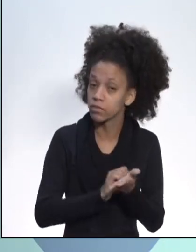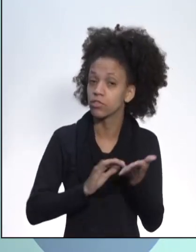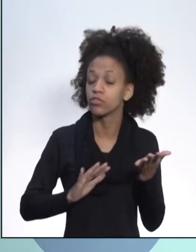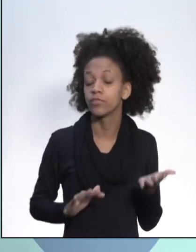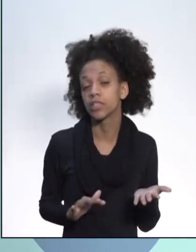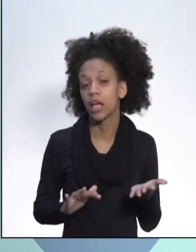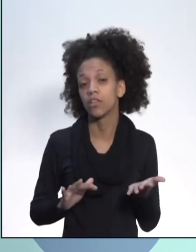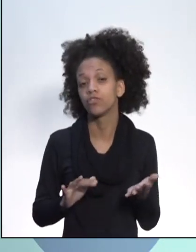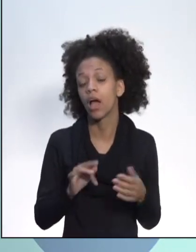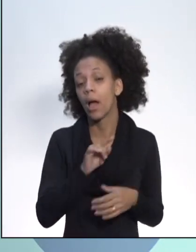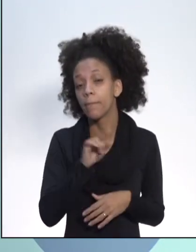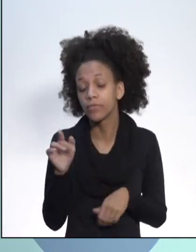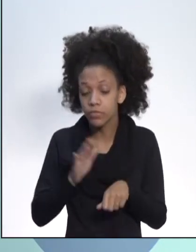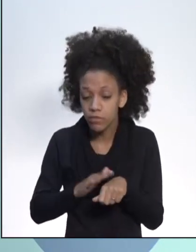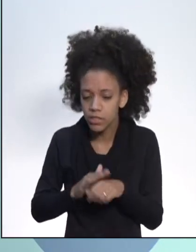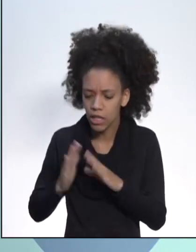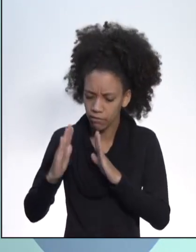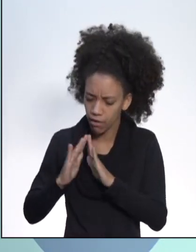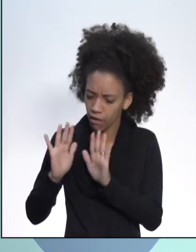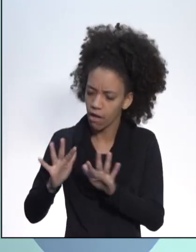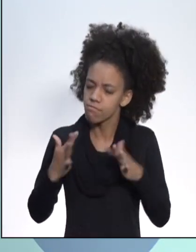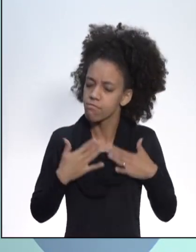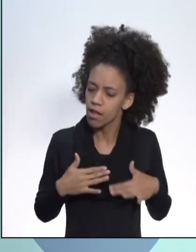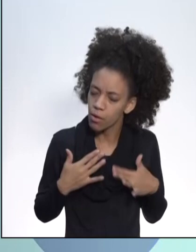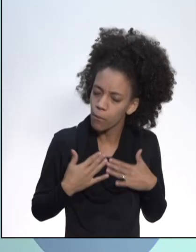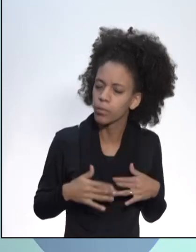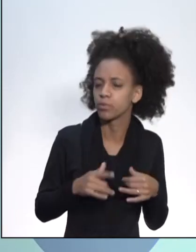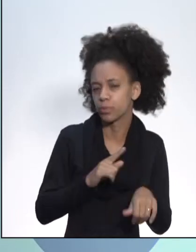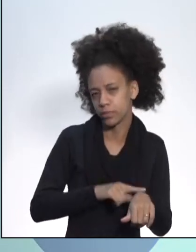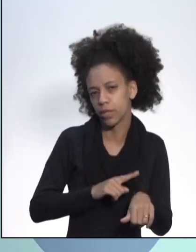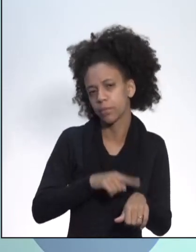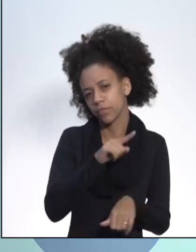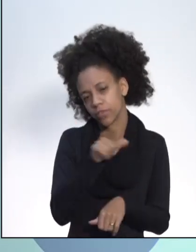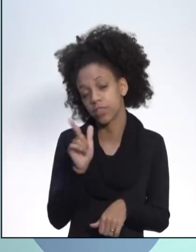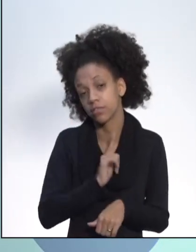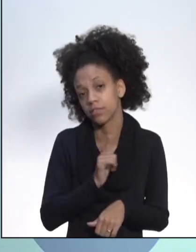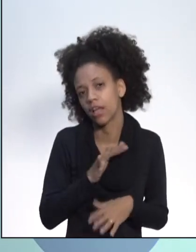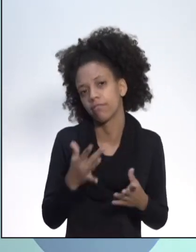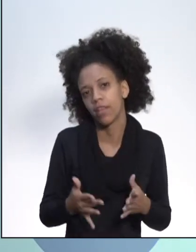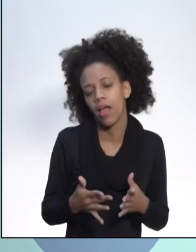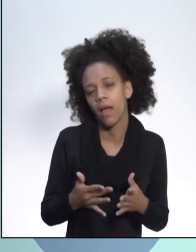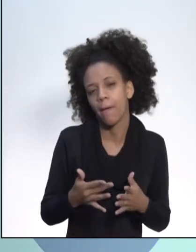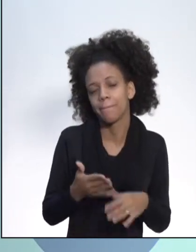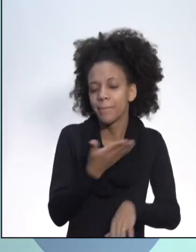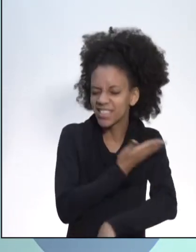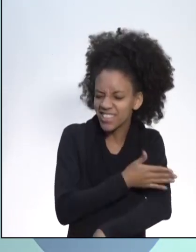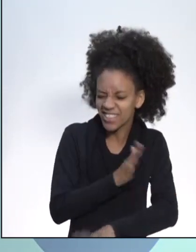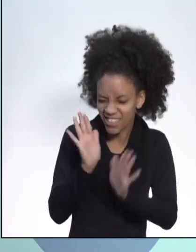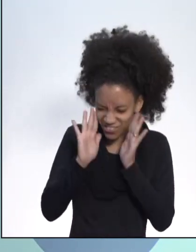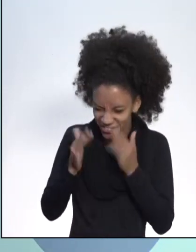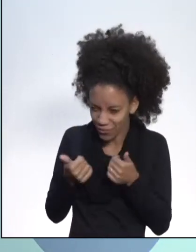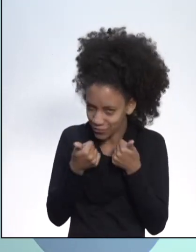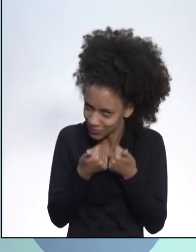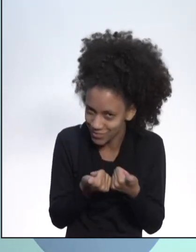para vocês fazerem em casa, num momento tranquilo que vocês tiverem, até para treinar o foco, tá certo?